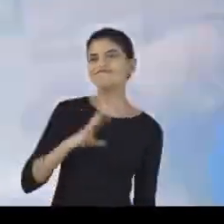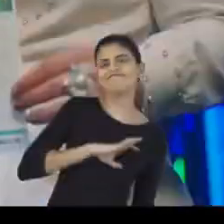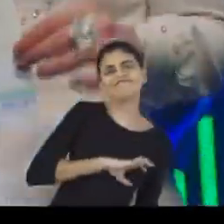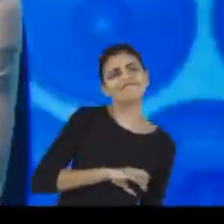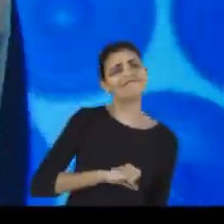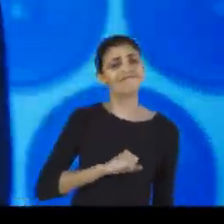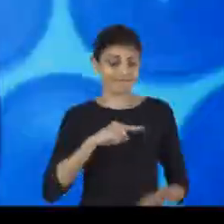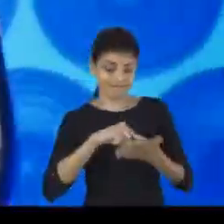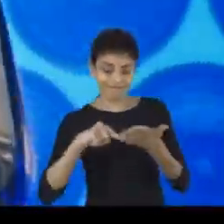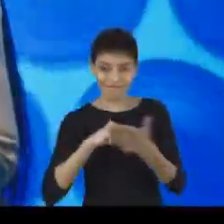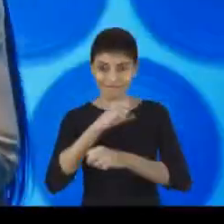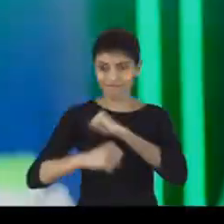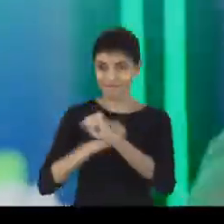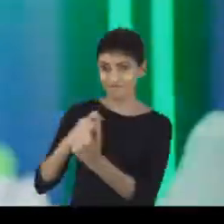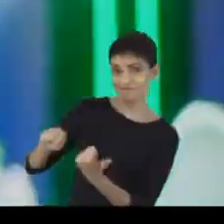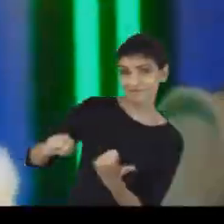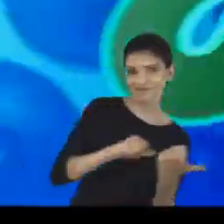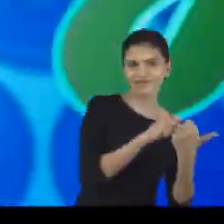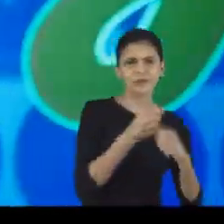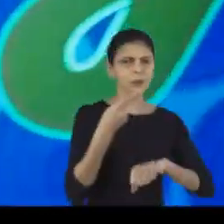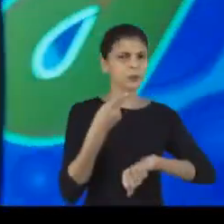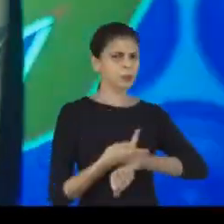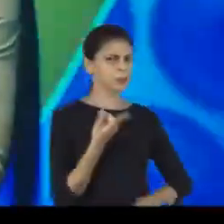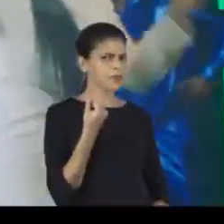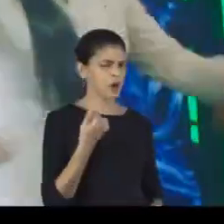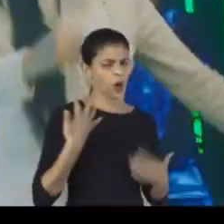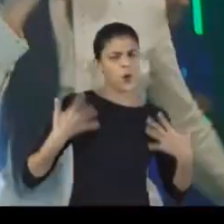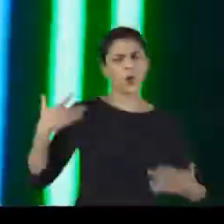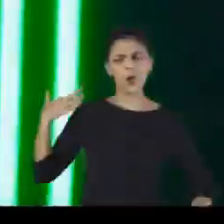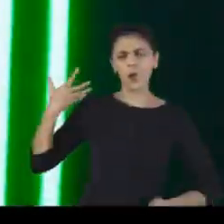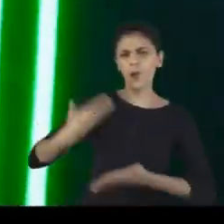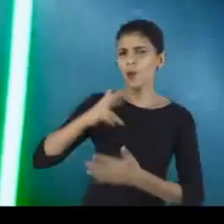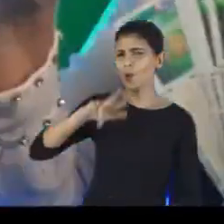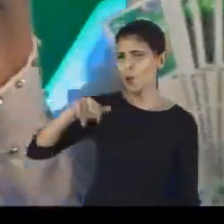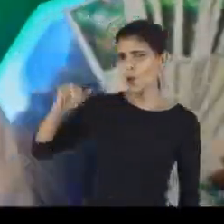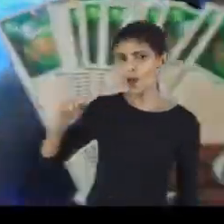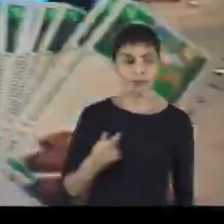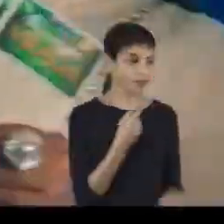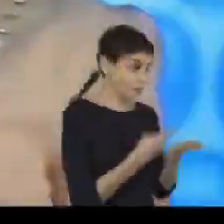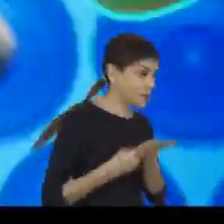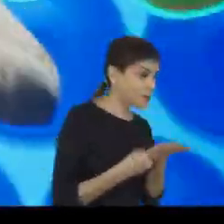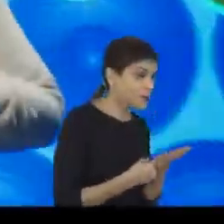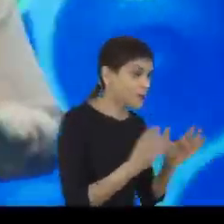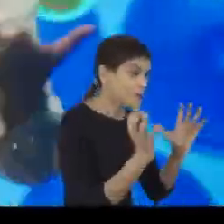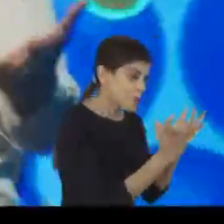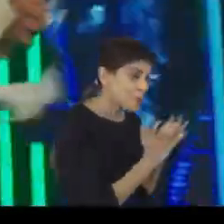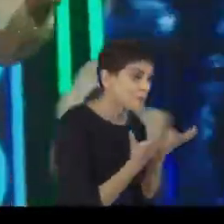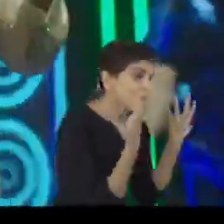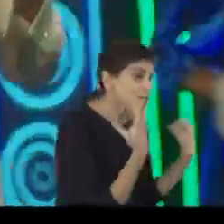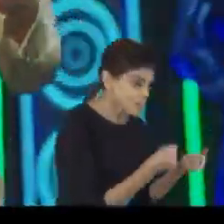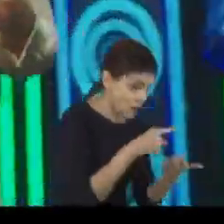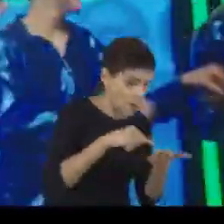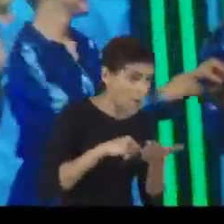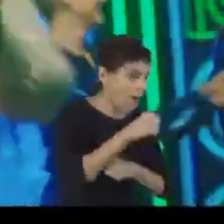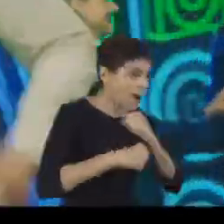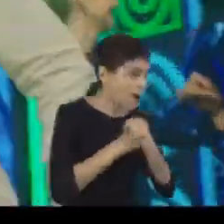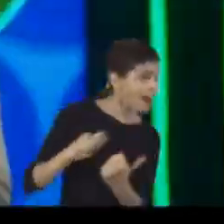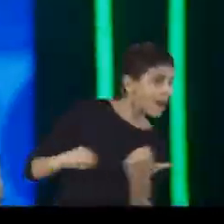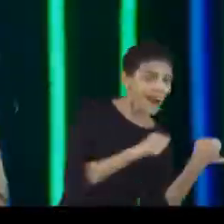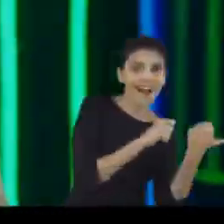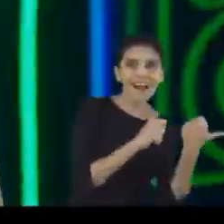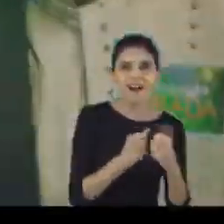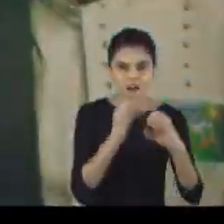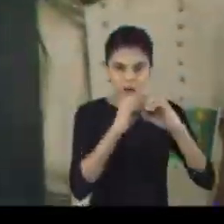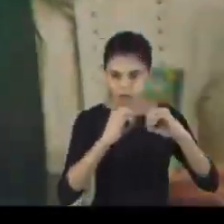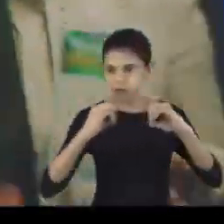Oh, meu amor, a Mega chegou e um prêmio assim nunca deu. Se acha que eu não vou fazer bolão,